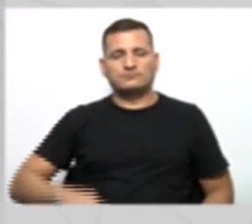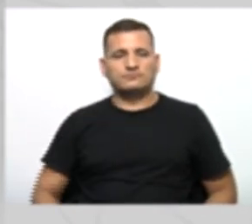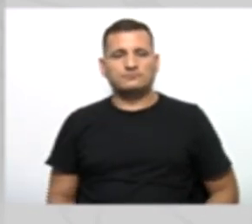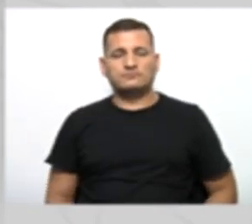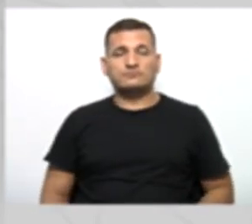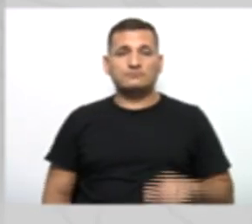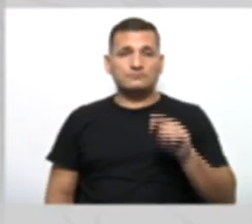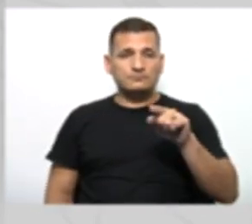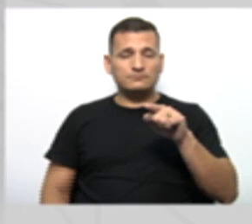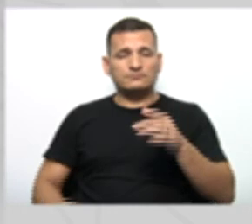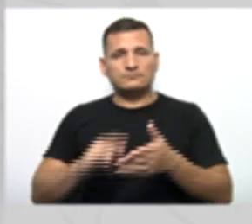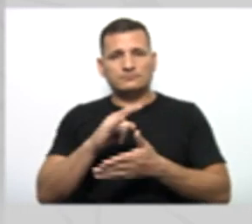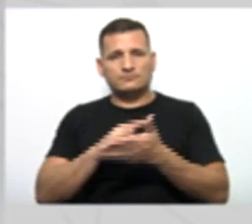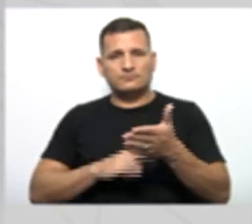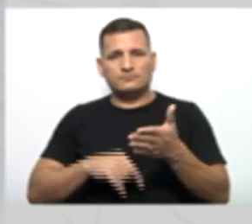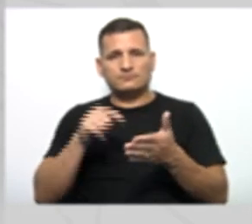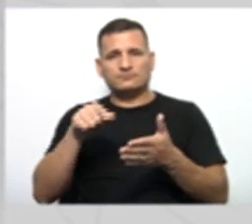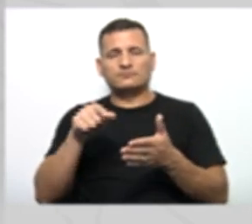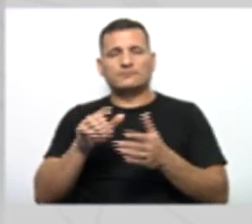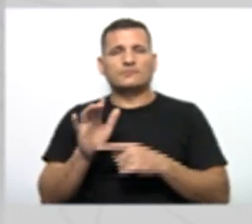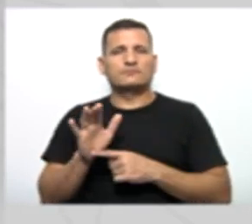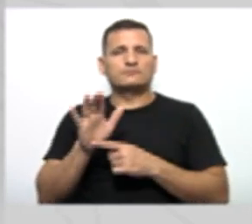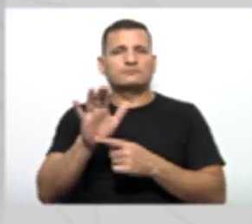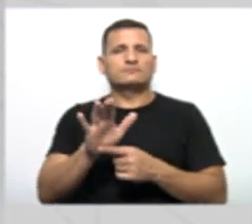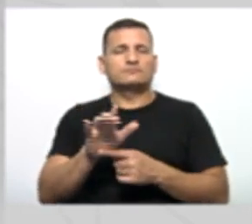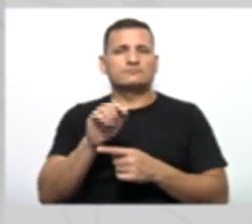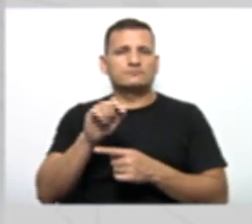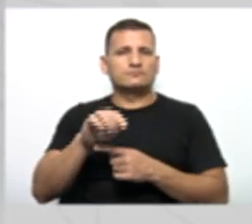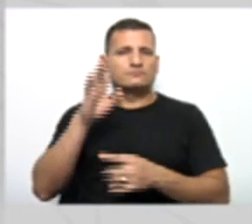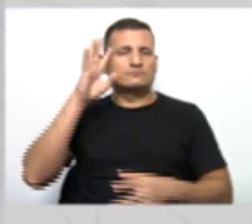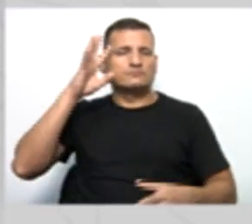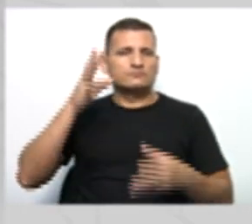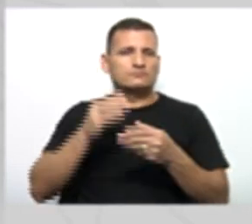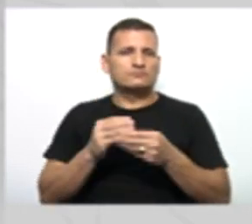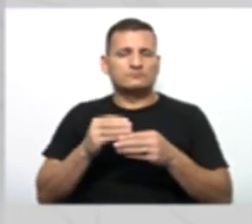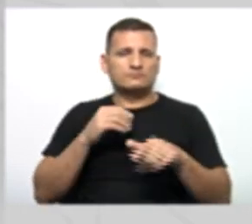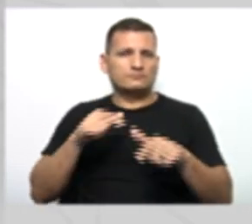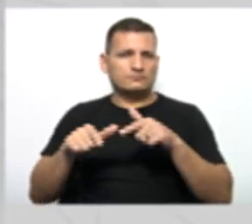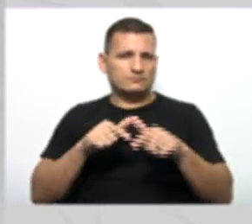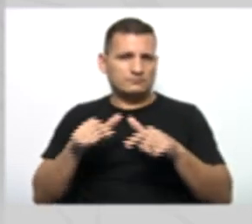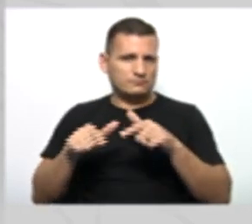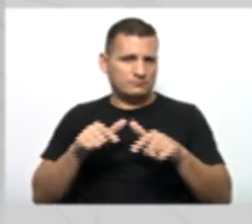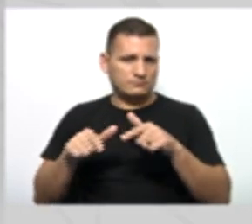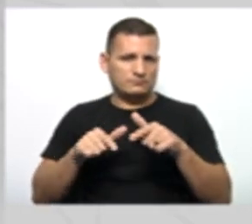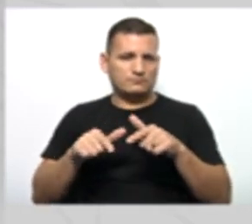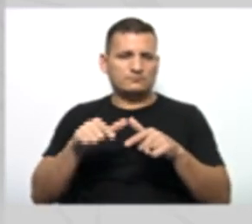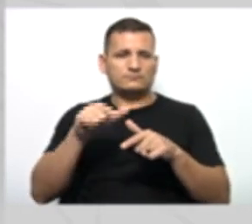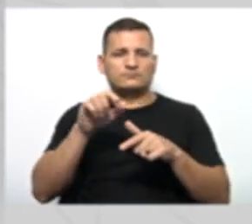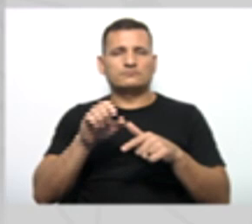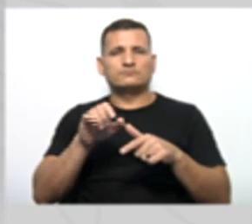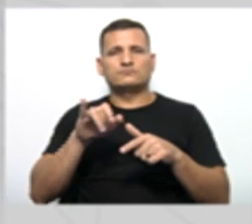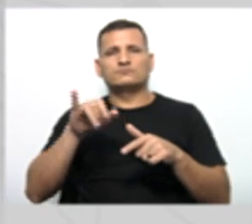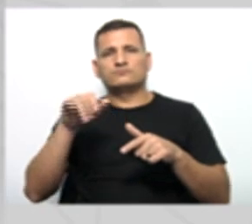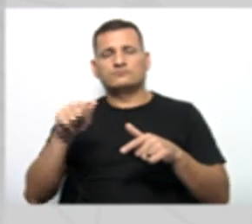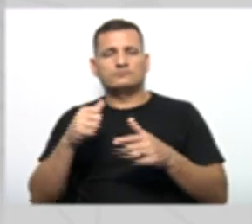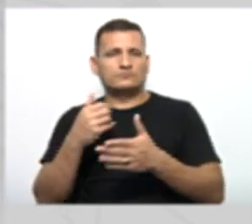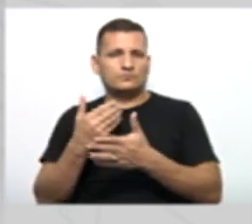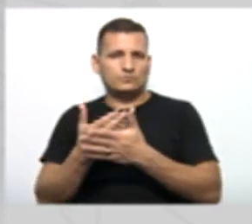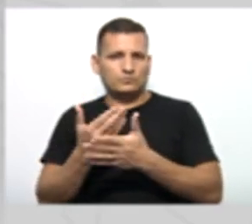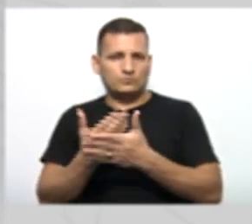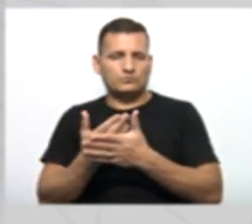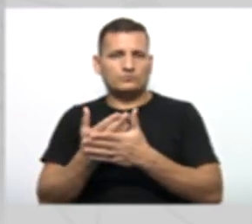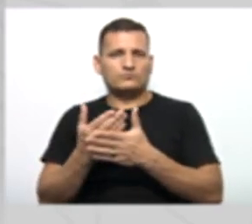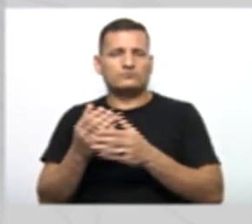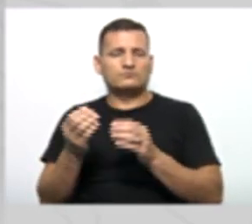Esse documento ele vai apresentar uma conclusão dos trabalhos desenvolvidos no EIA, no Estudo de Impactos